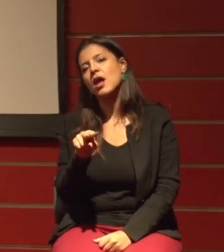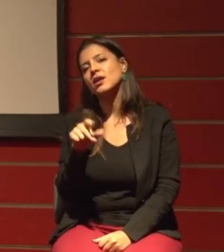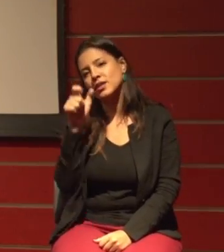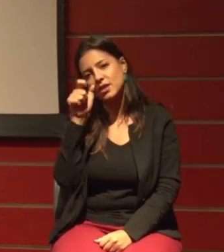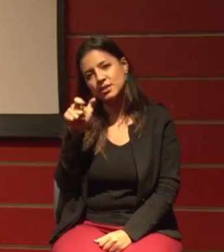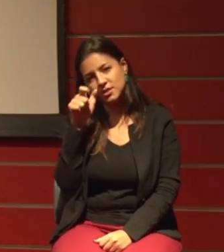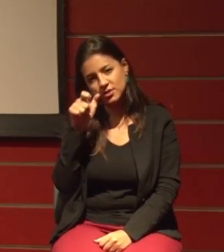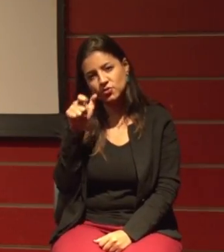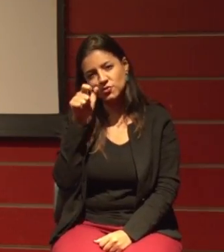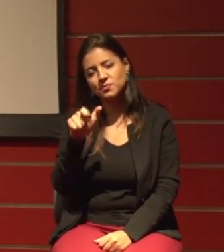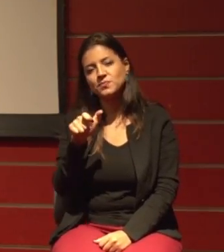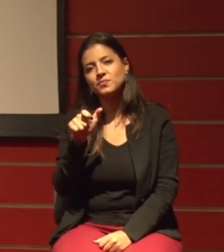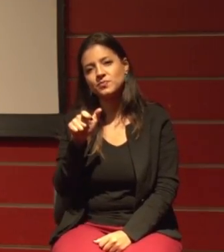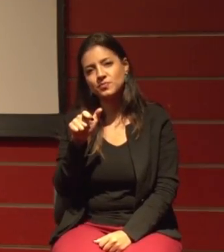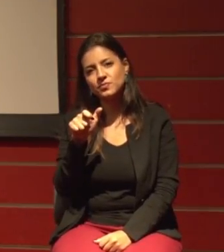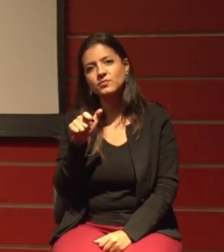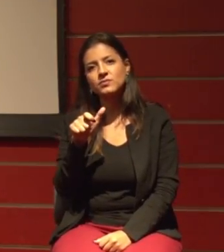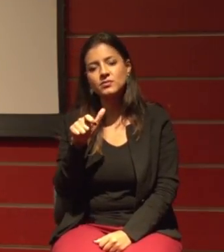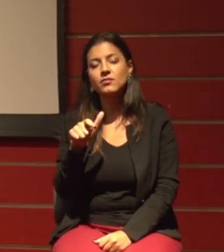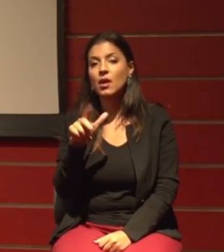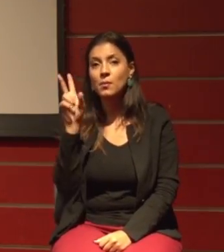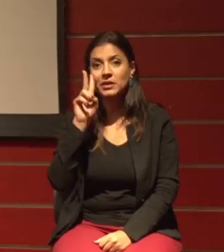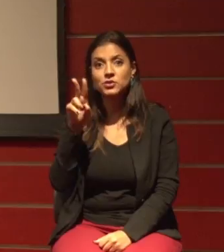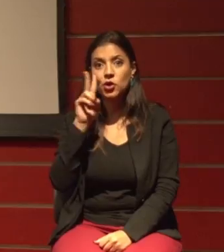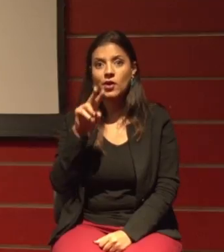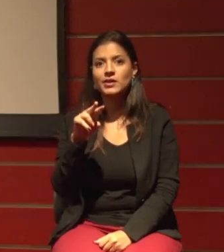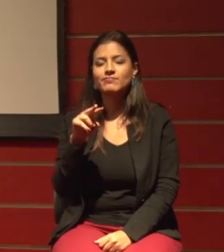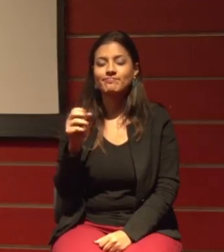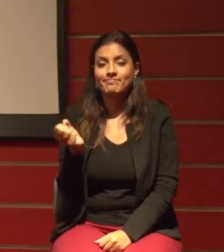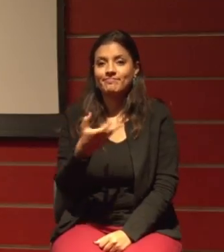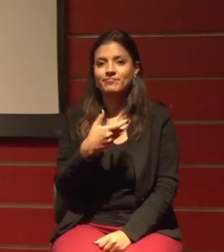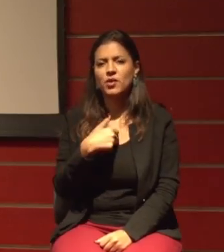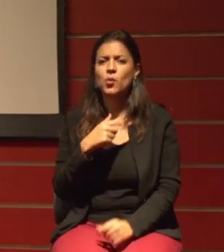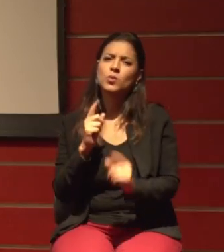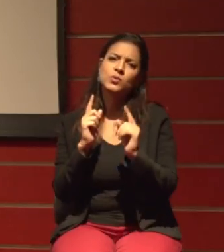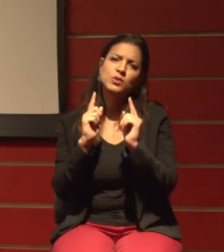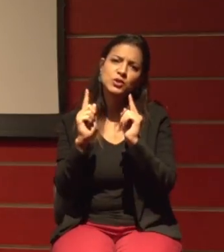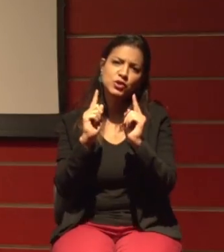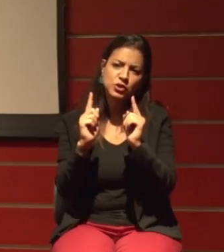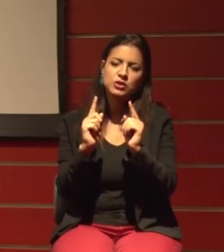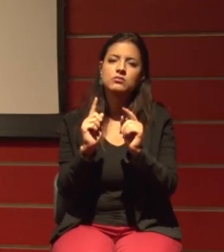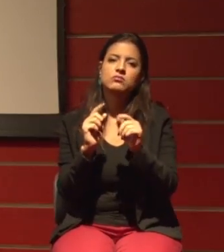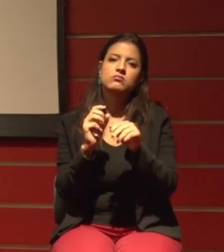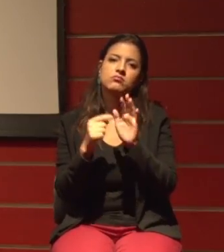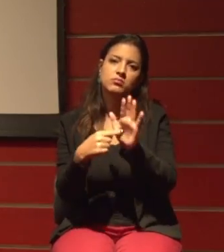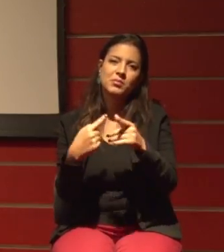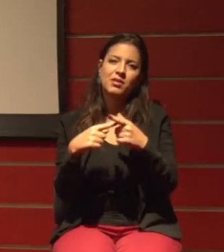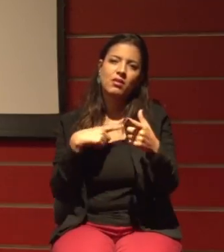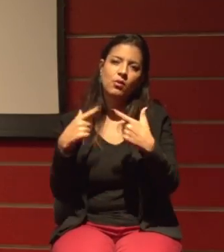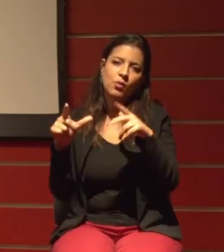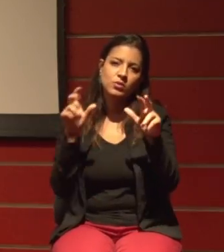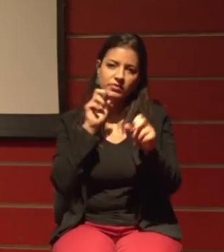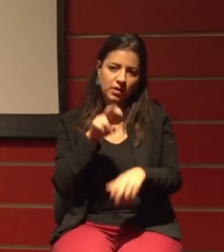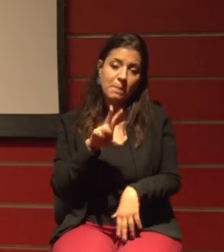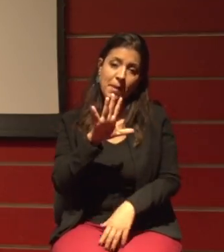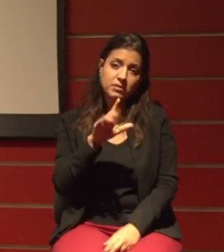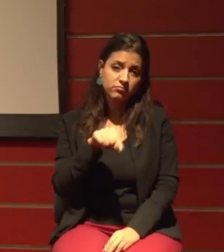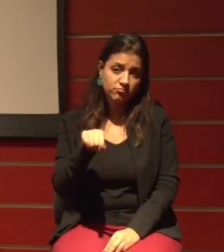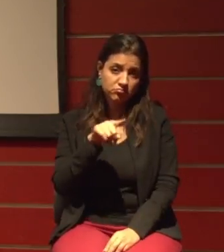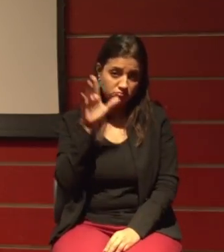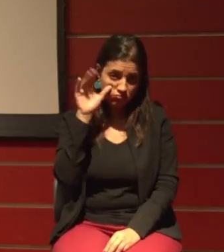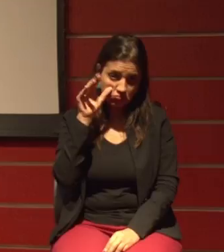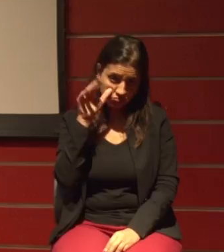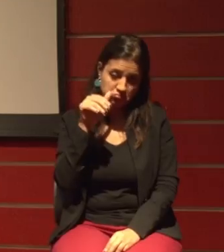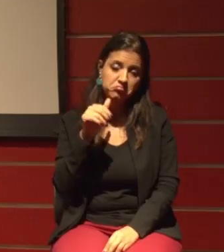dele eu acho que é uma história bem inovadora eu vou passar aqui só um trechinho porque tem outras coisas pra gente ver mas quem quiser procurar